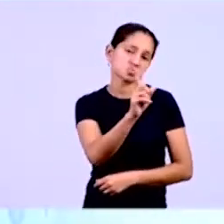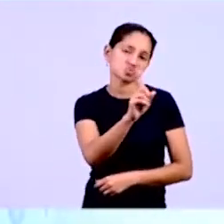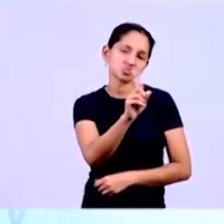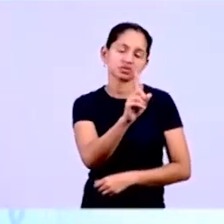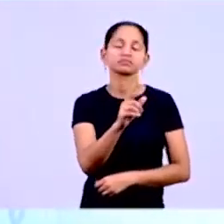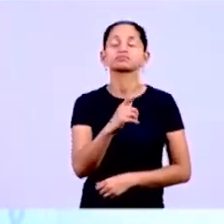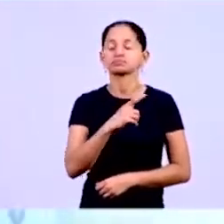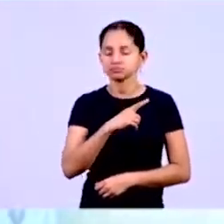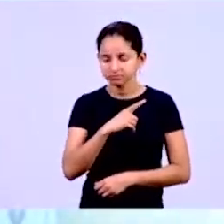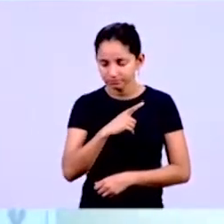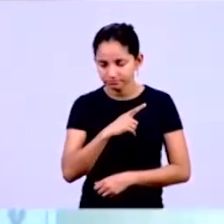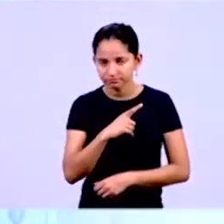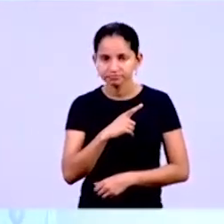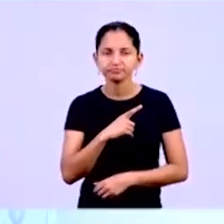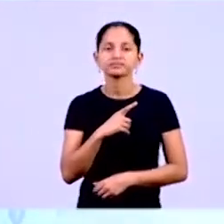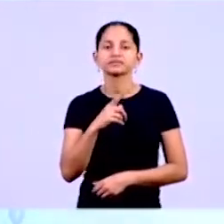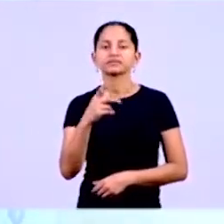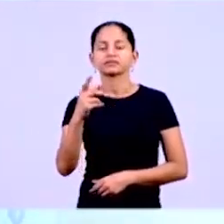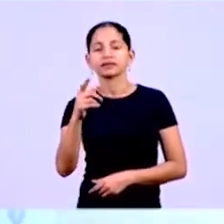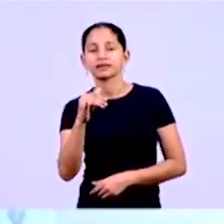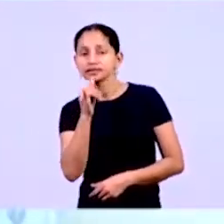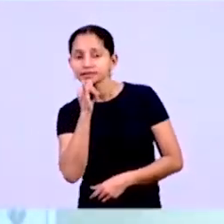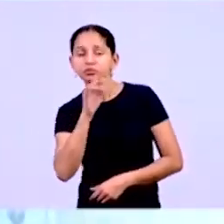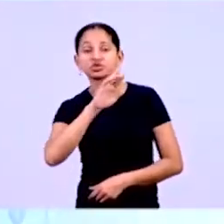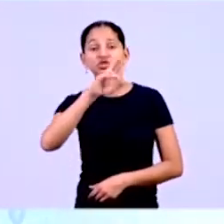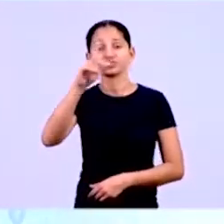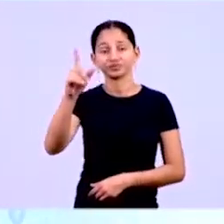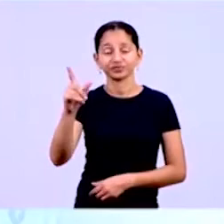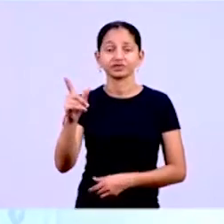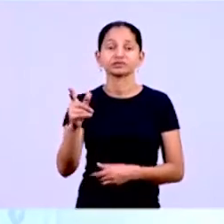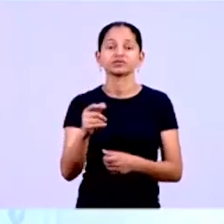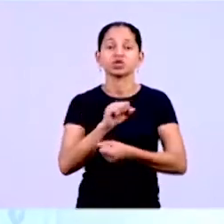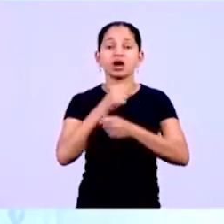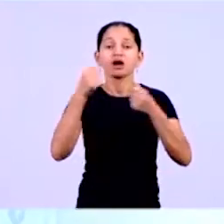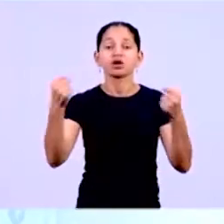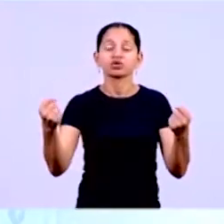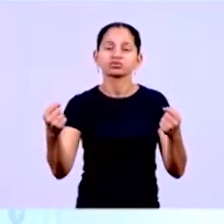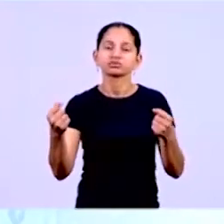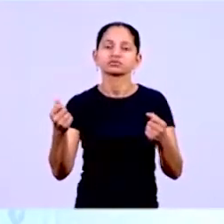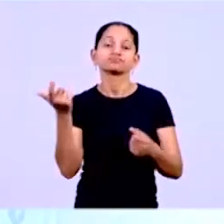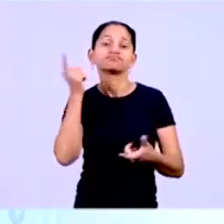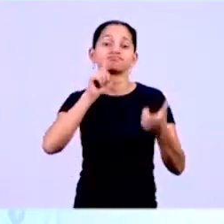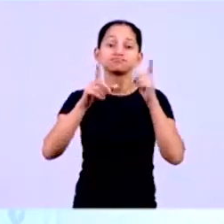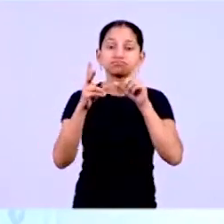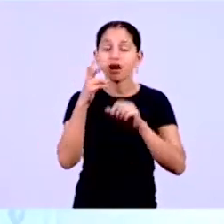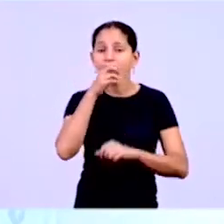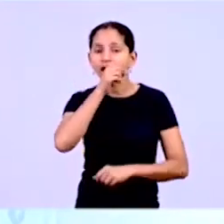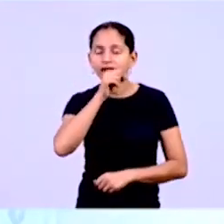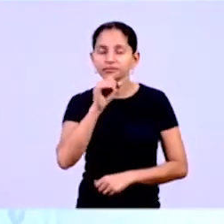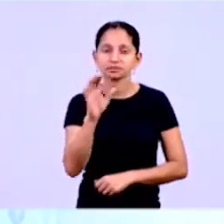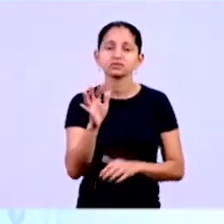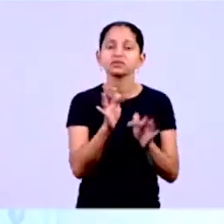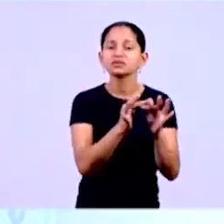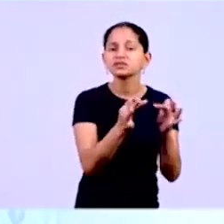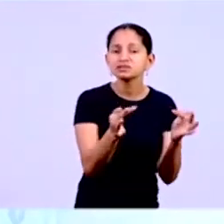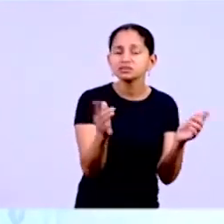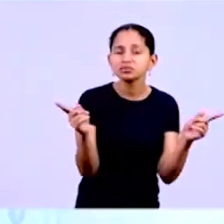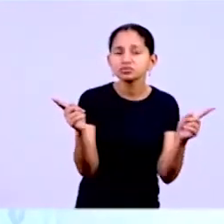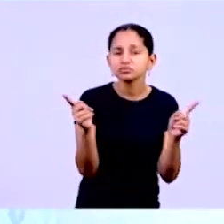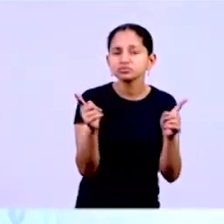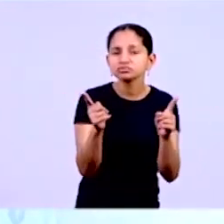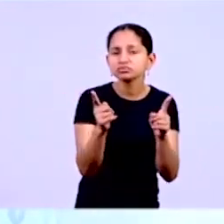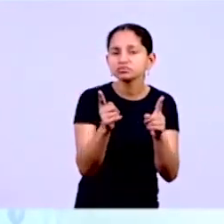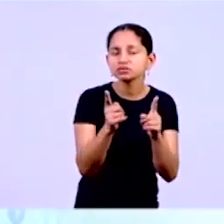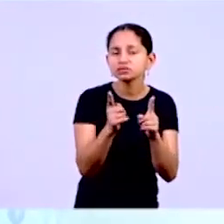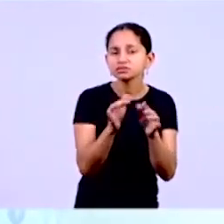supercomputador é o processador, a unidade de armazenamento. E nos dispositivos mais simples vão diminuindo um pouquinho a